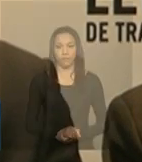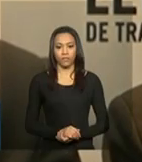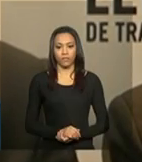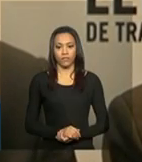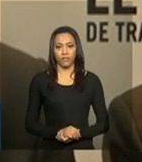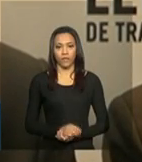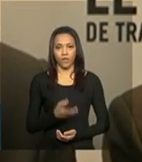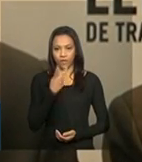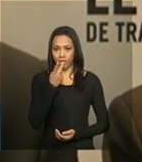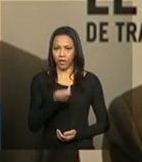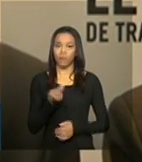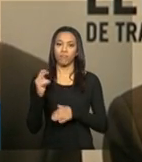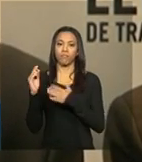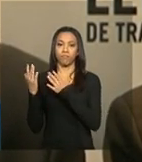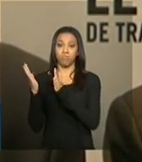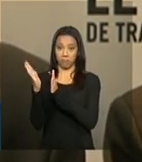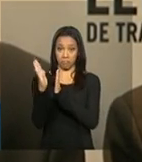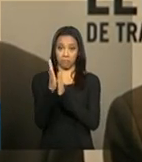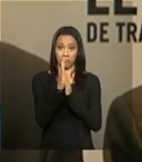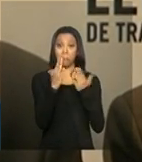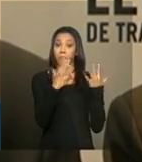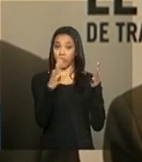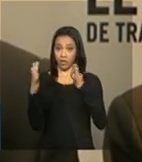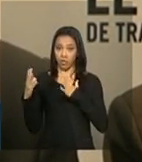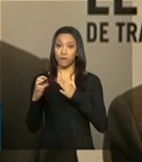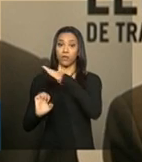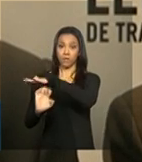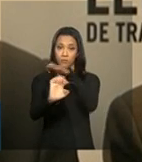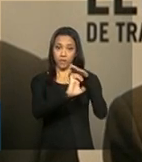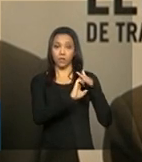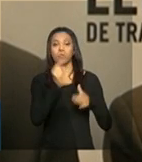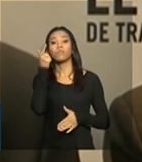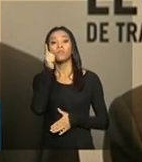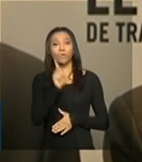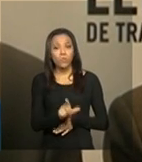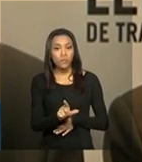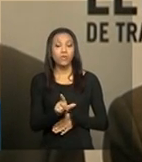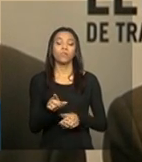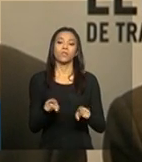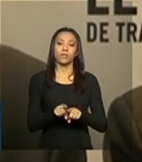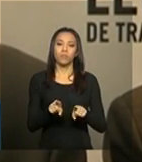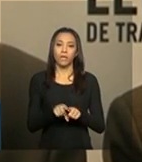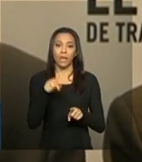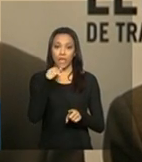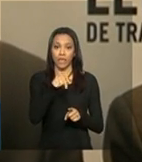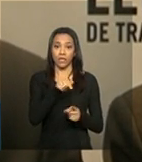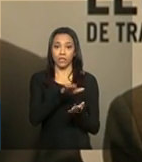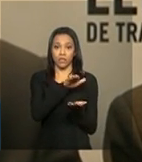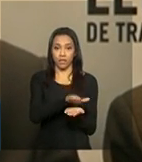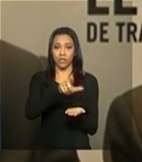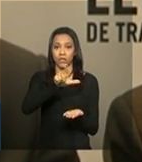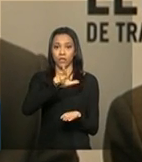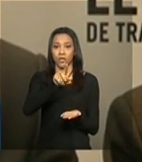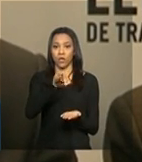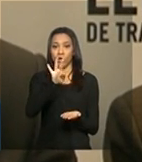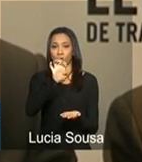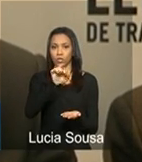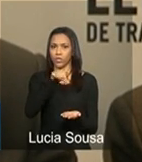transmissão, com investimento da ordem de 3,2 bilhões de reais. E, de novo, é um lote importante para permitir o